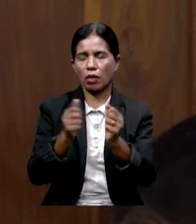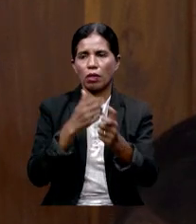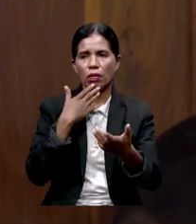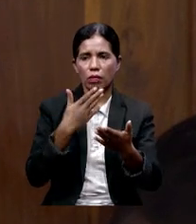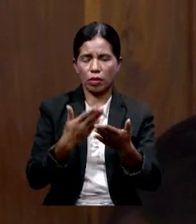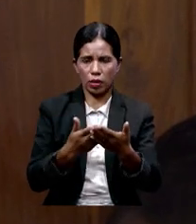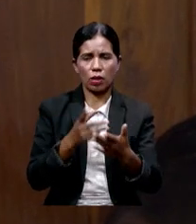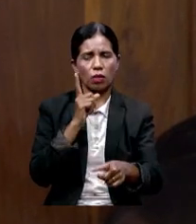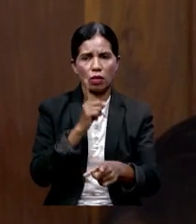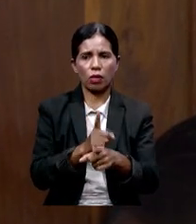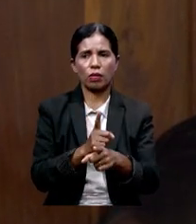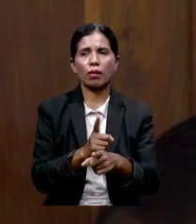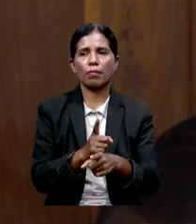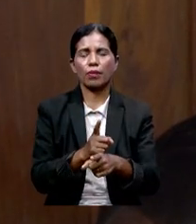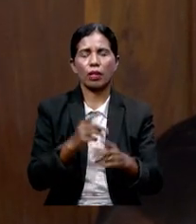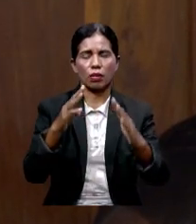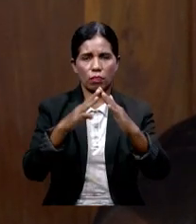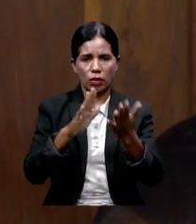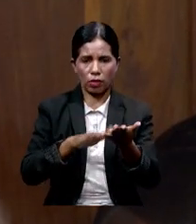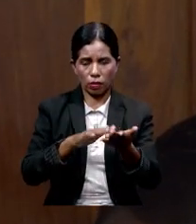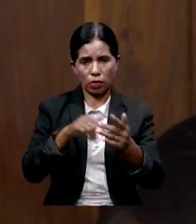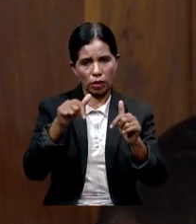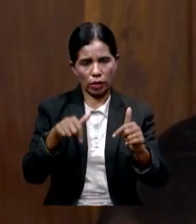rir escola nenhã